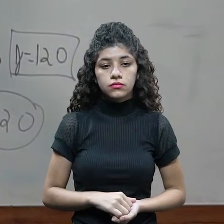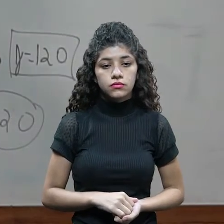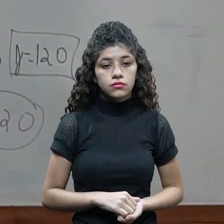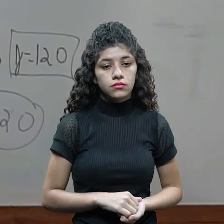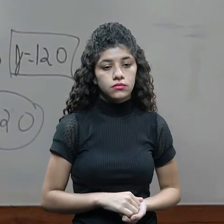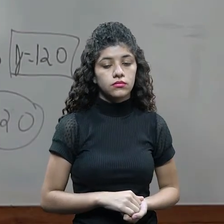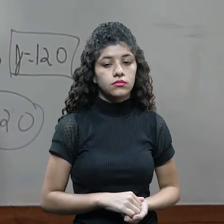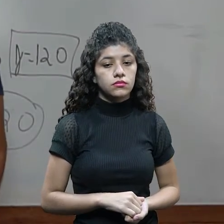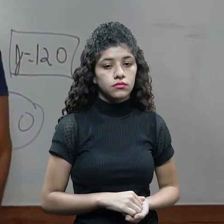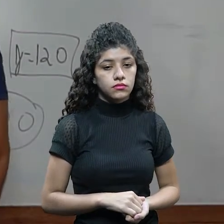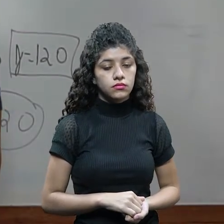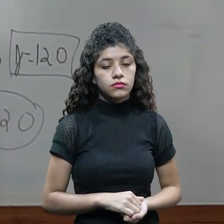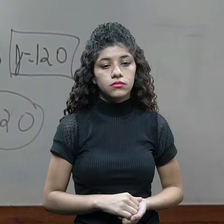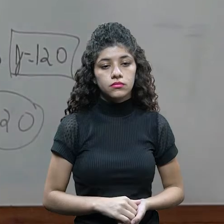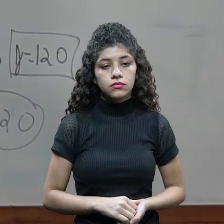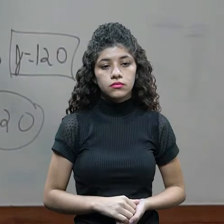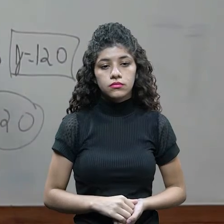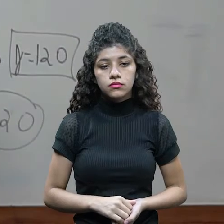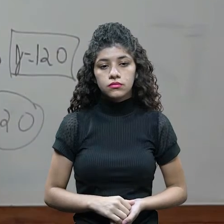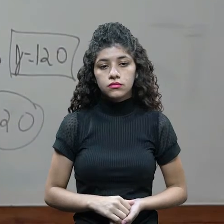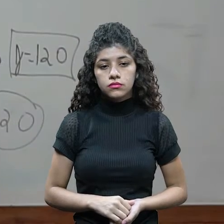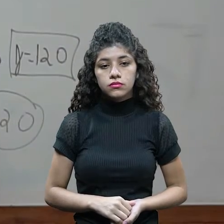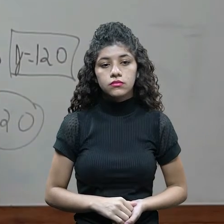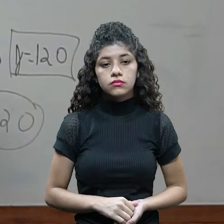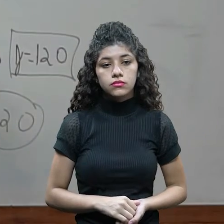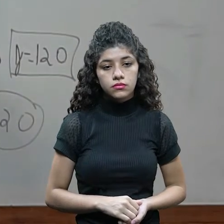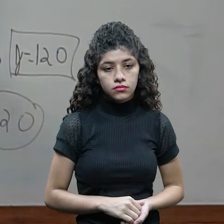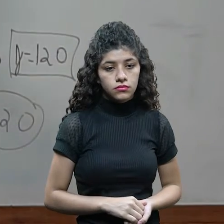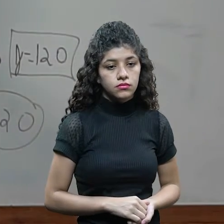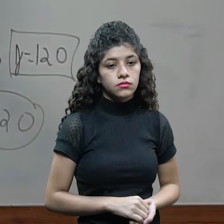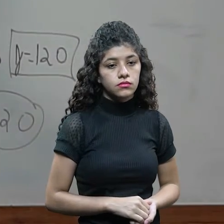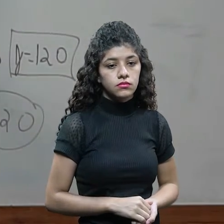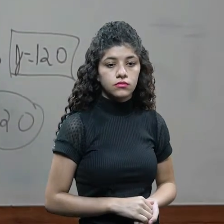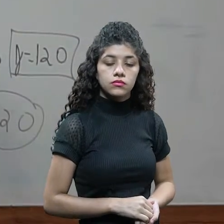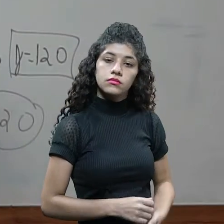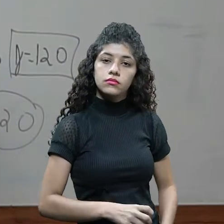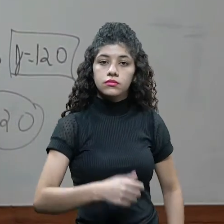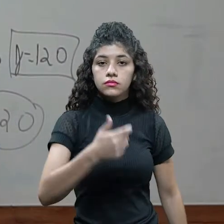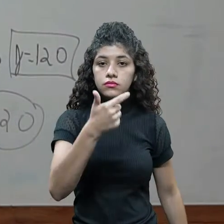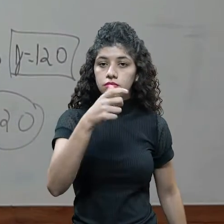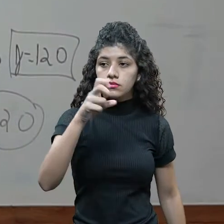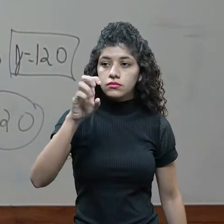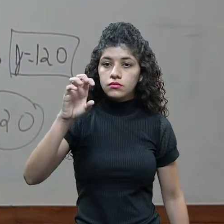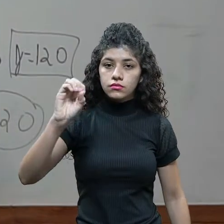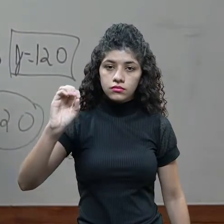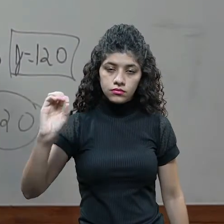automaticamente, ela vai parar atrás do zero. Qual é a resposta que eu tenho?